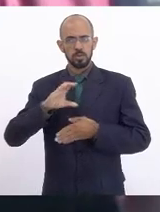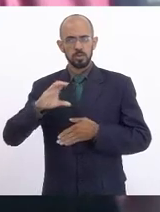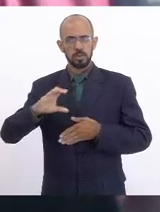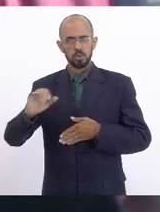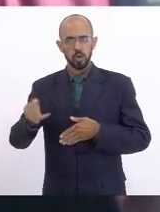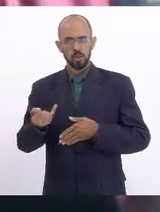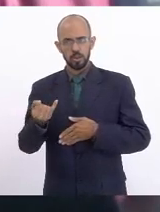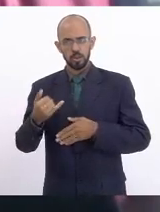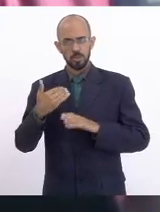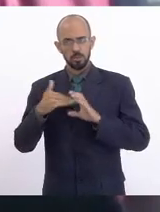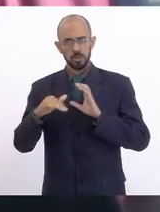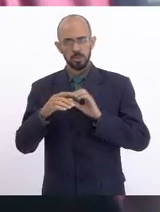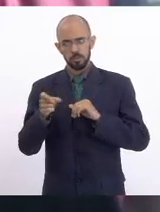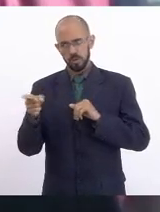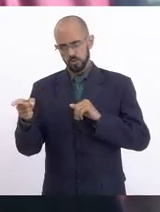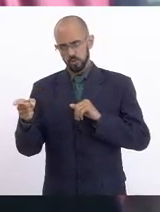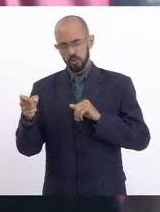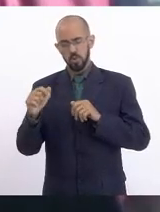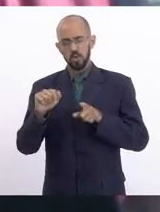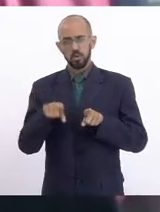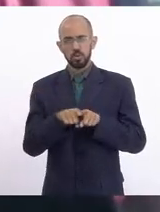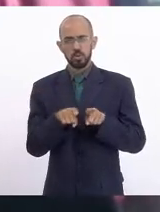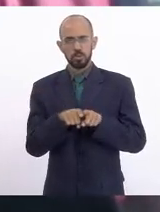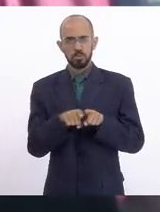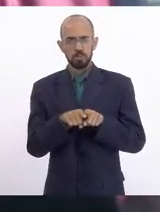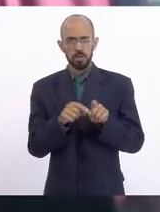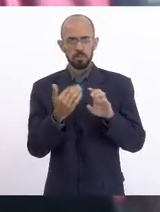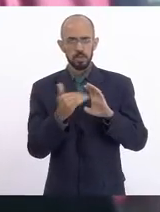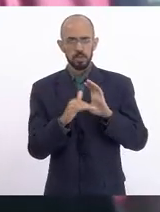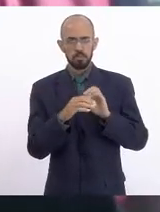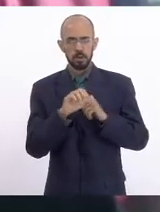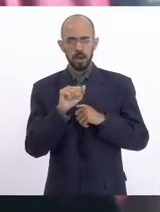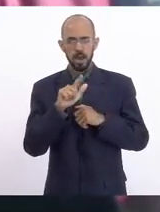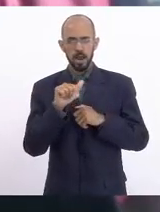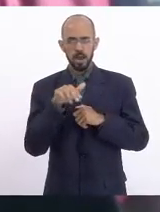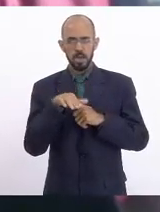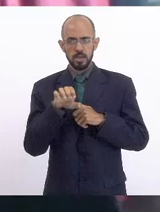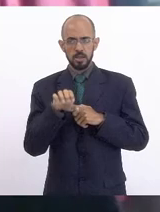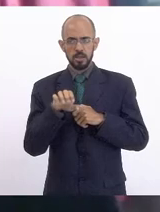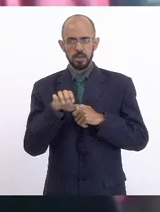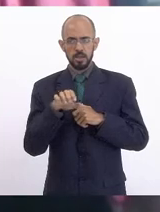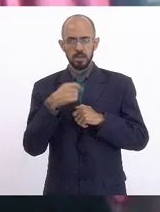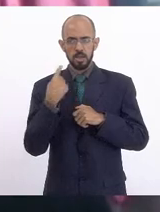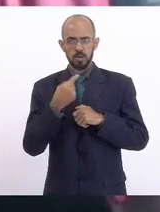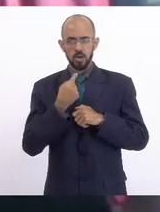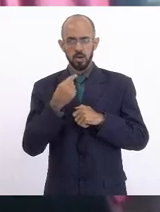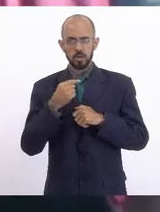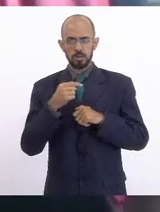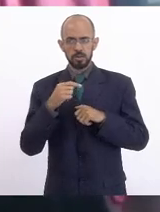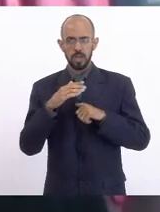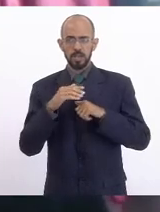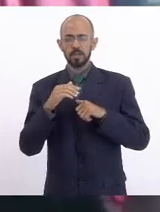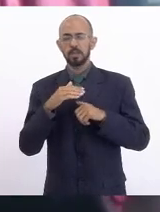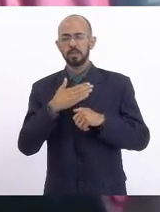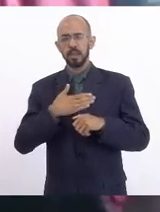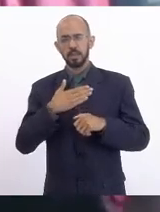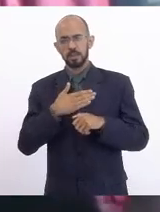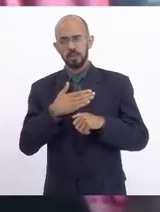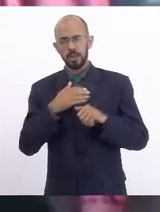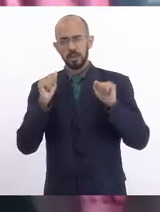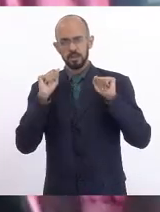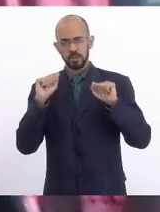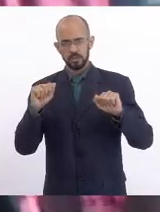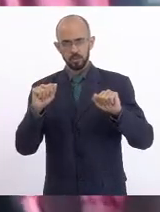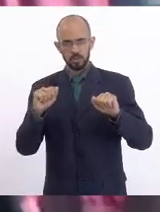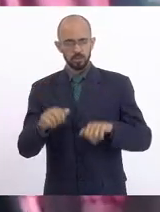eu mandei para vossa excelência e mandei para a linha também não achar afetiva e operacional assessora